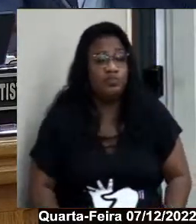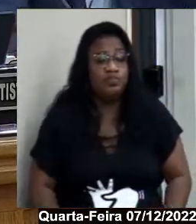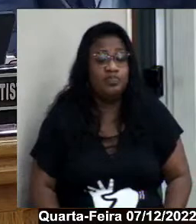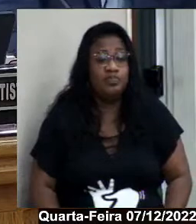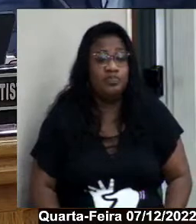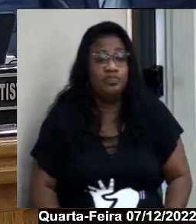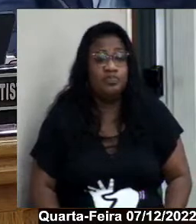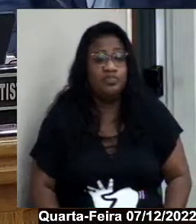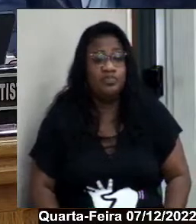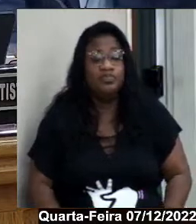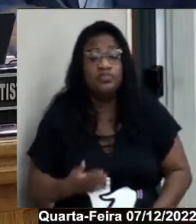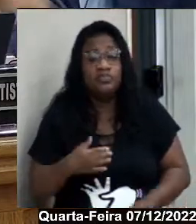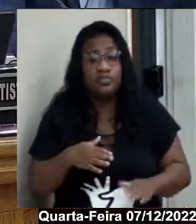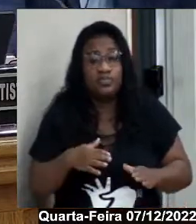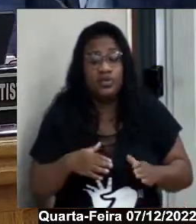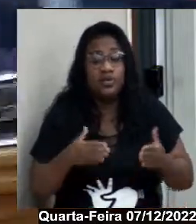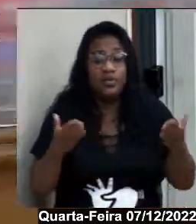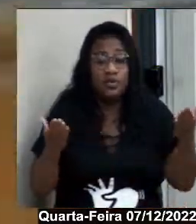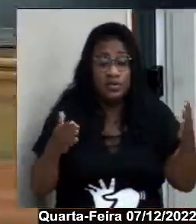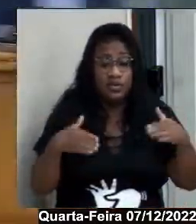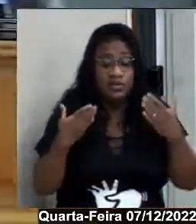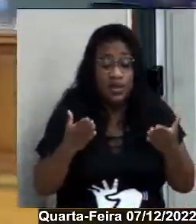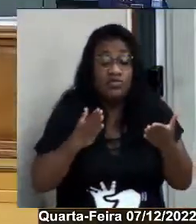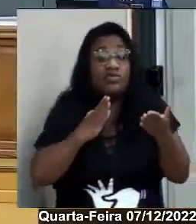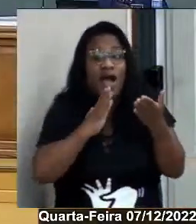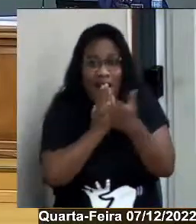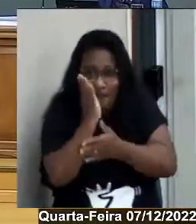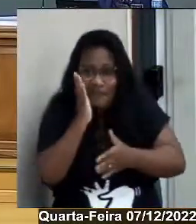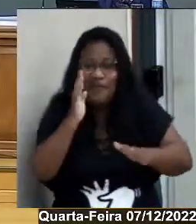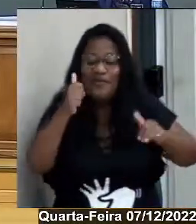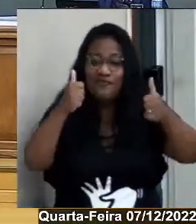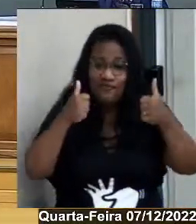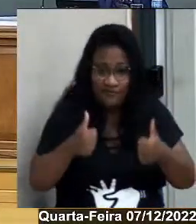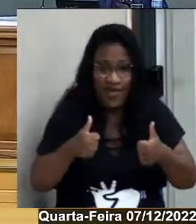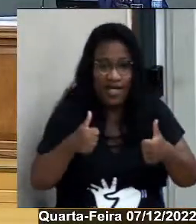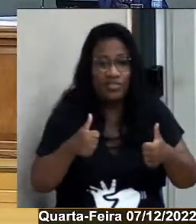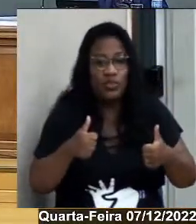Obrigado, vereador Adalto. As indicações estão aprovadas.